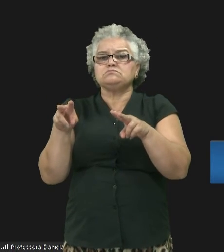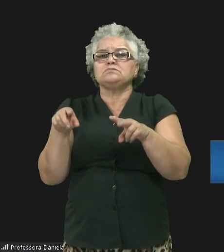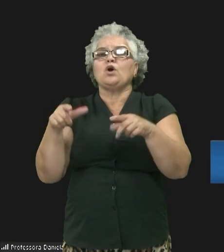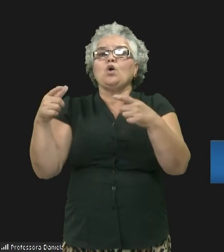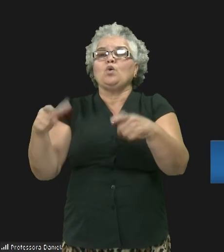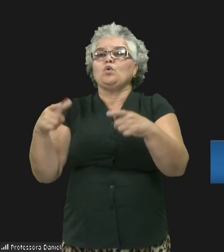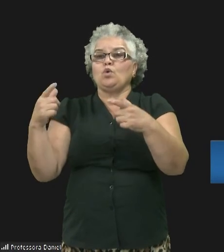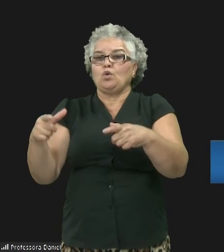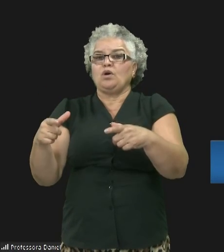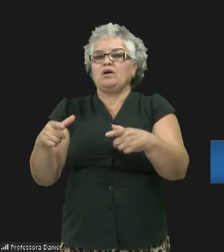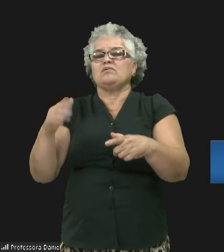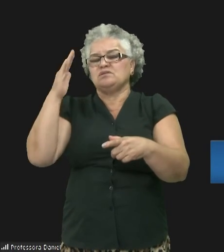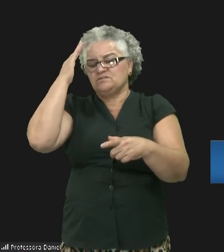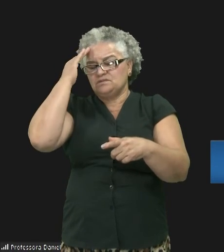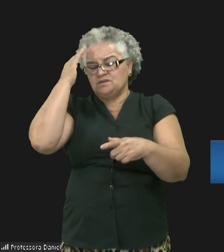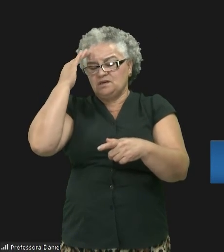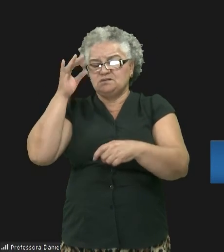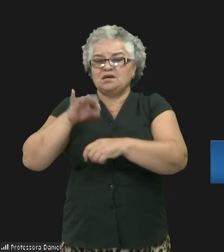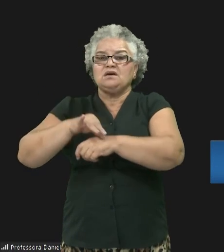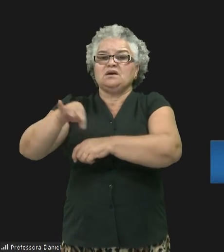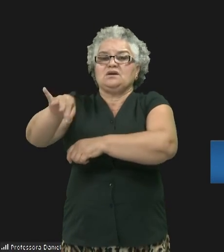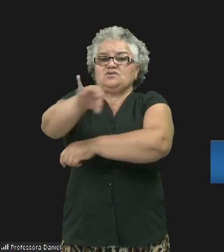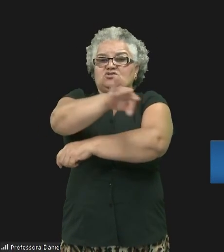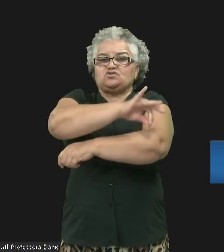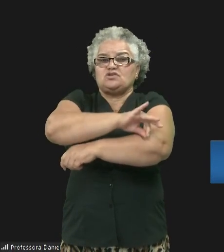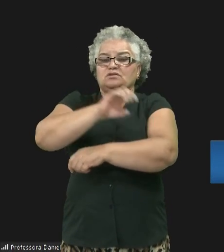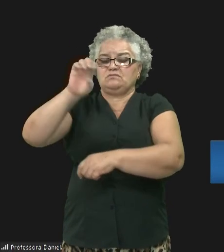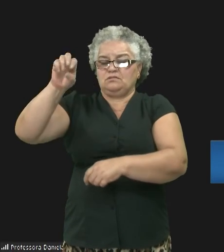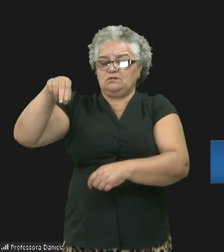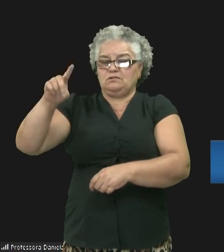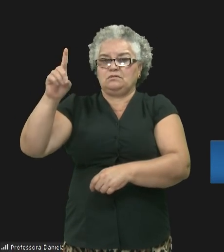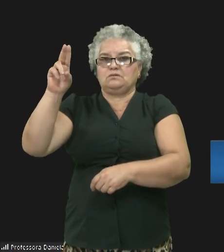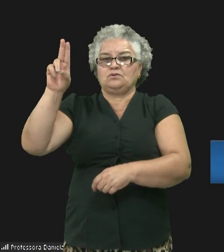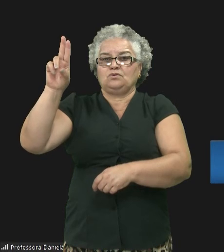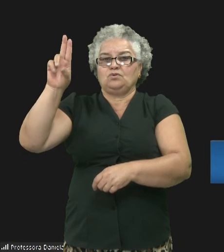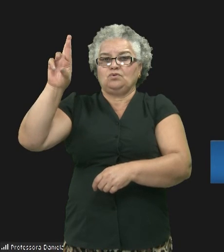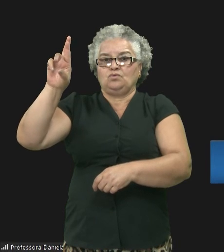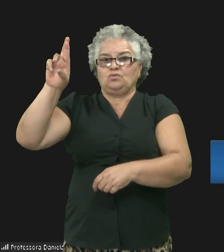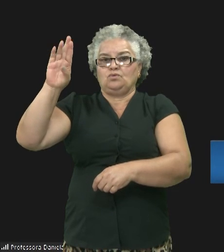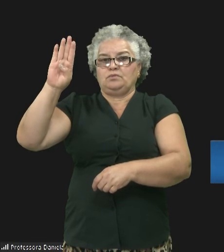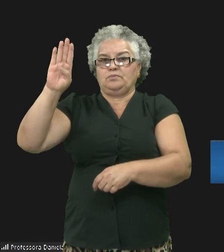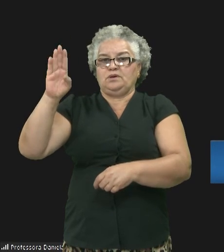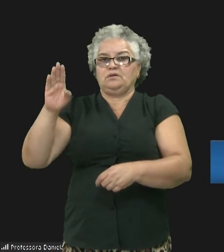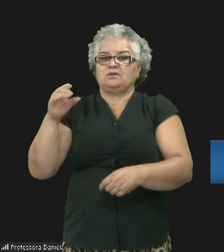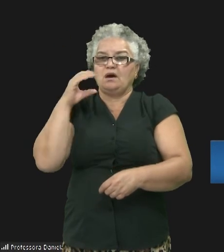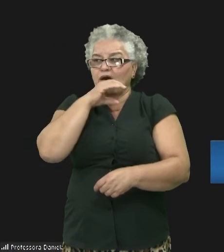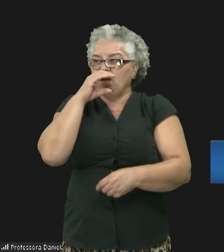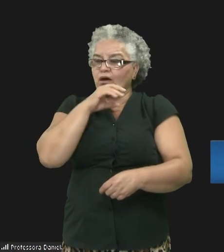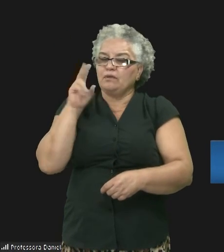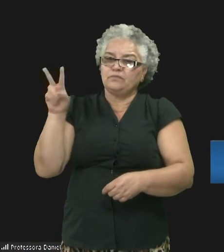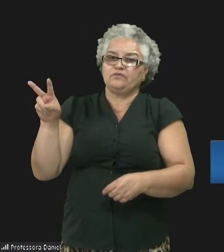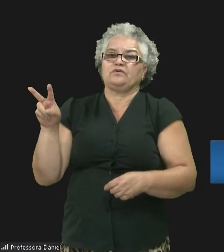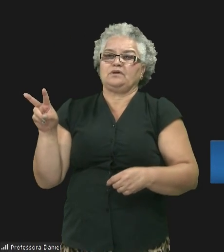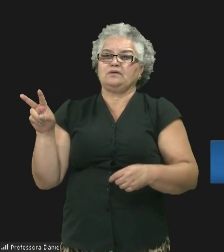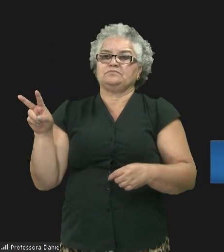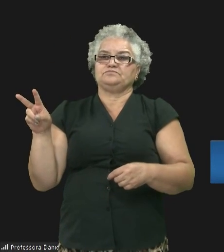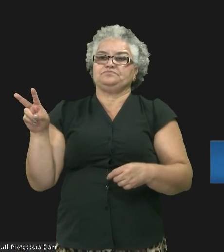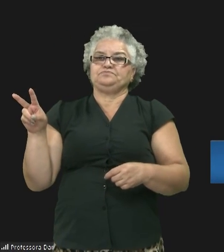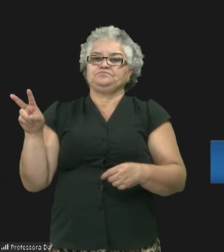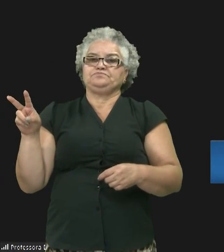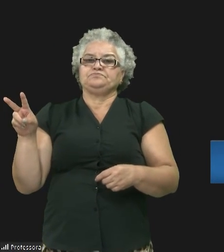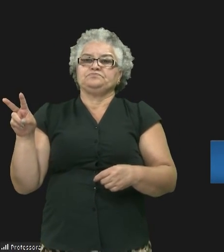que o nosso engenheiro de trânsito da Indurb vai ter esse olhar o mais rápido possível, porque no caso aqui nós estamos